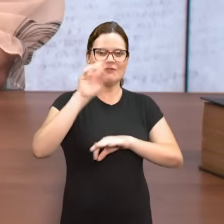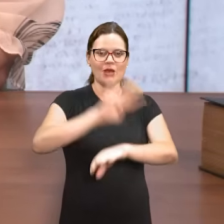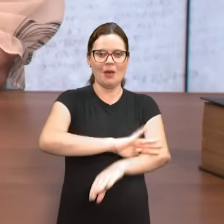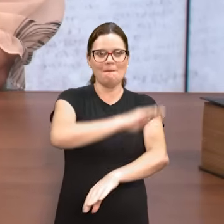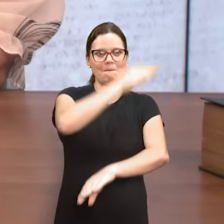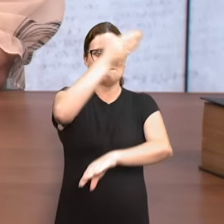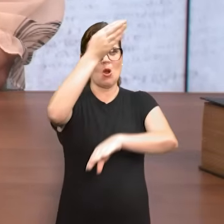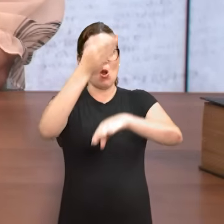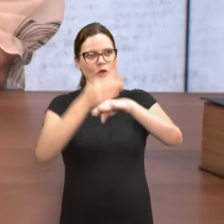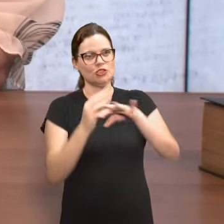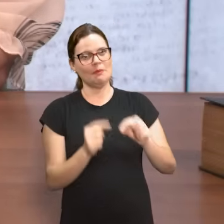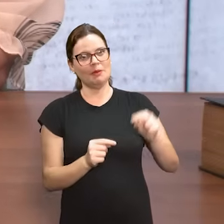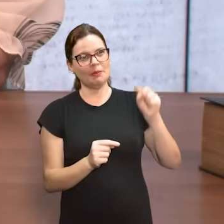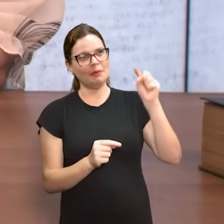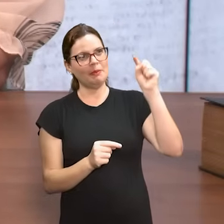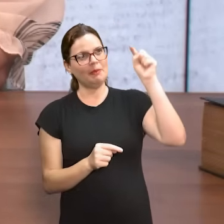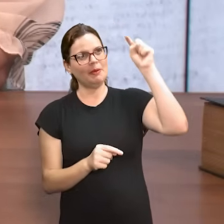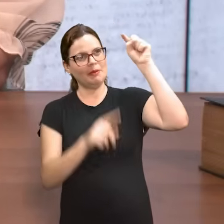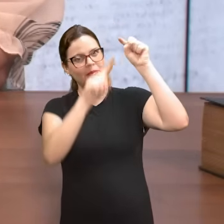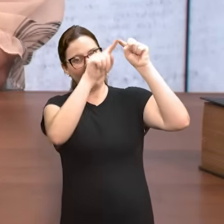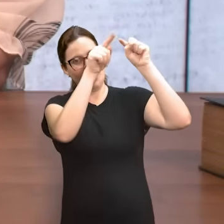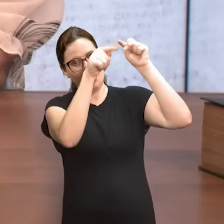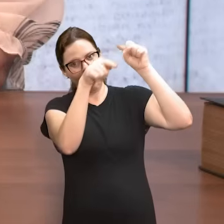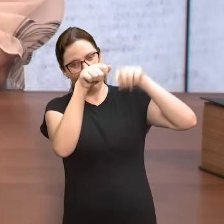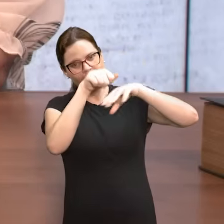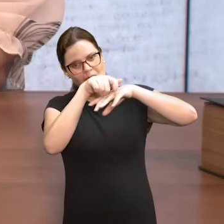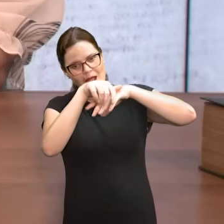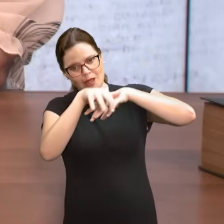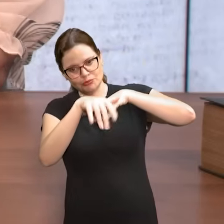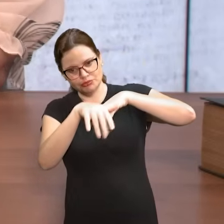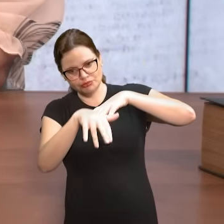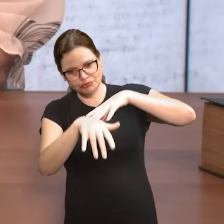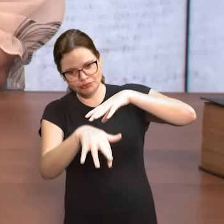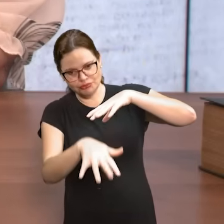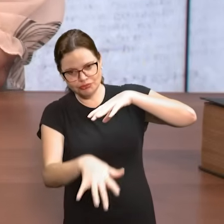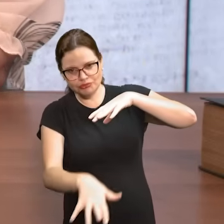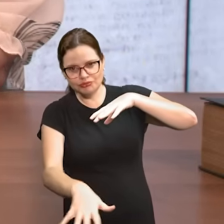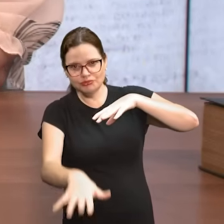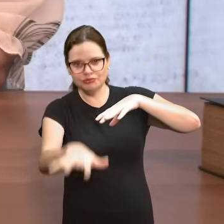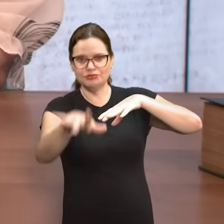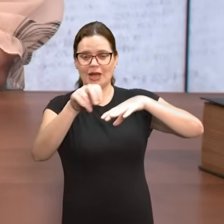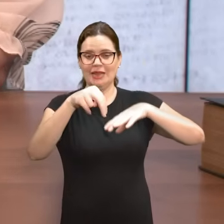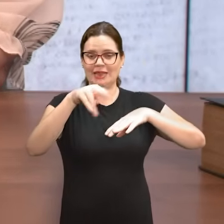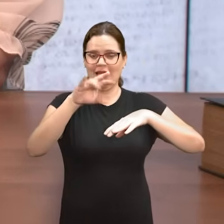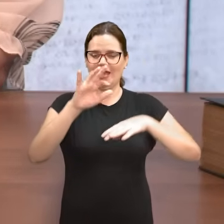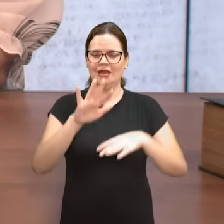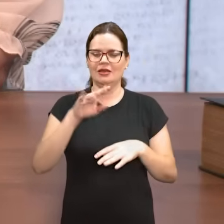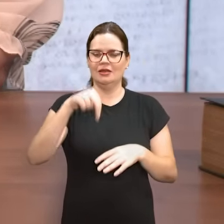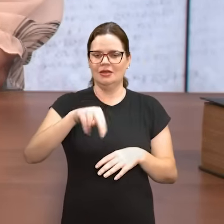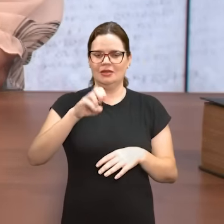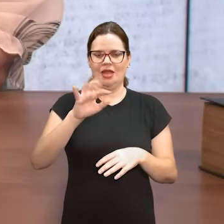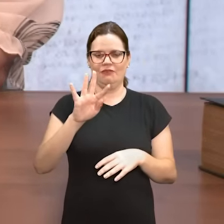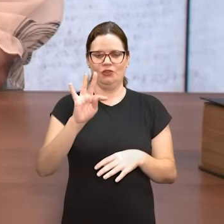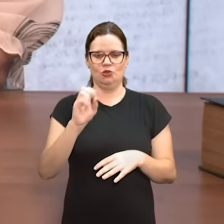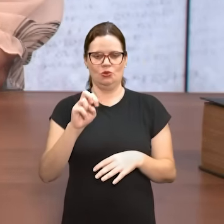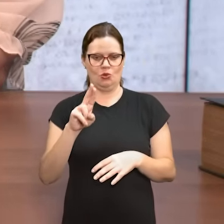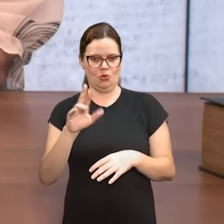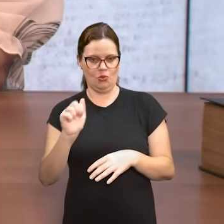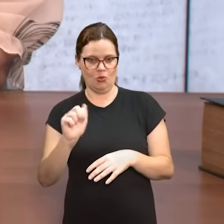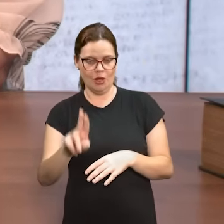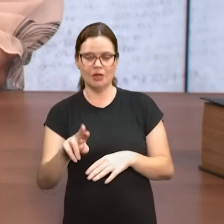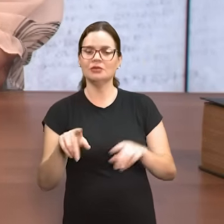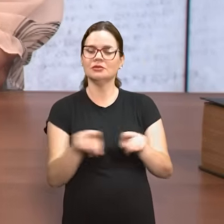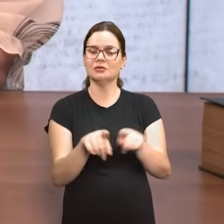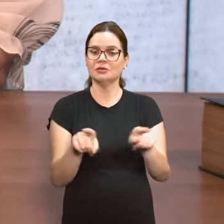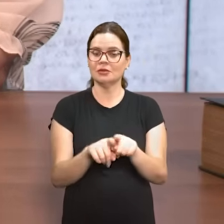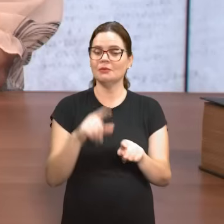até as fontes das águas de Neftoa, e sairá até as cidades do